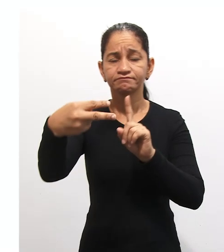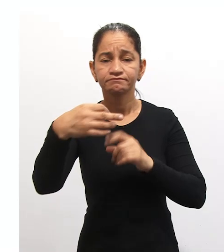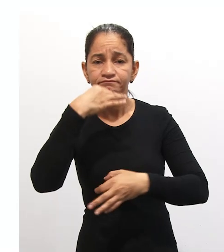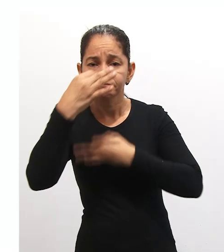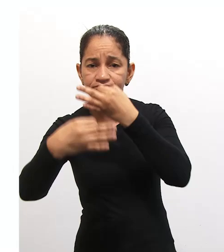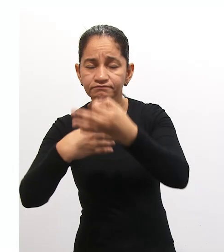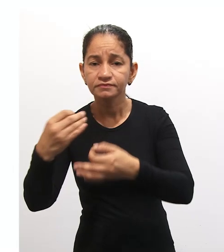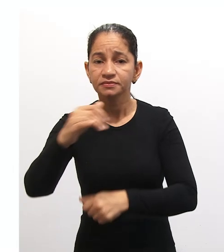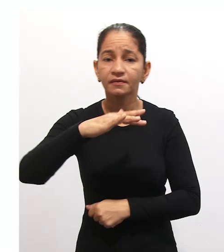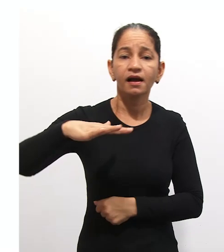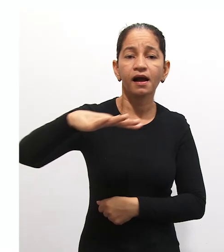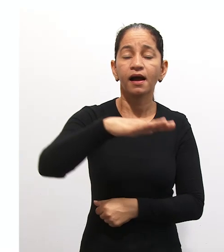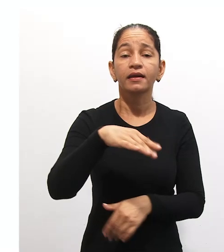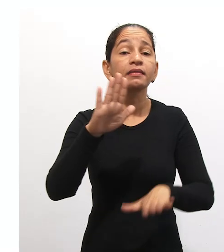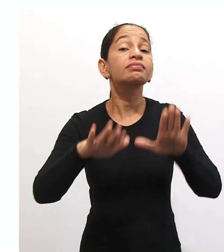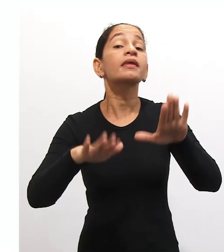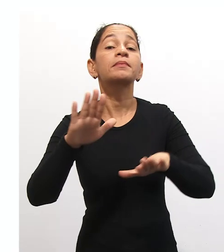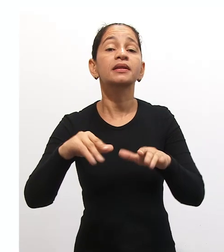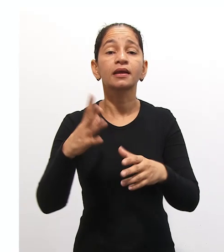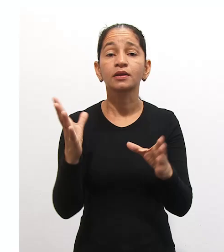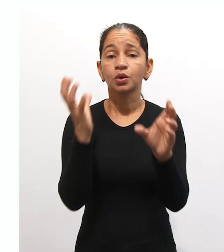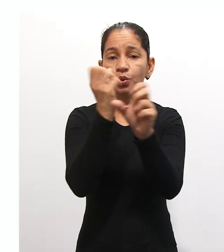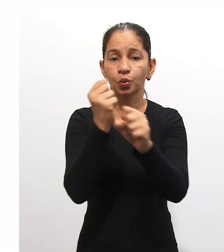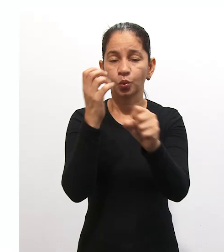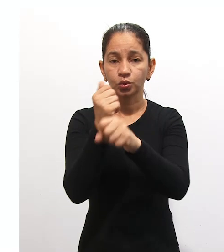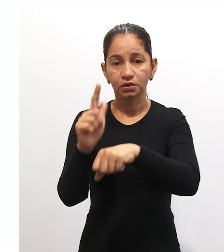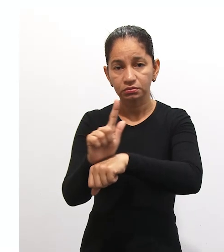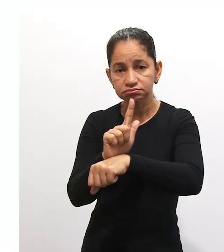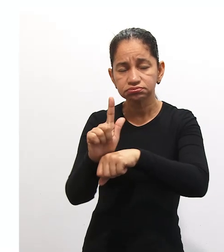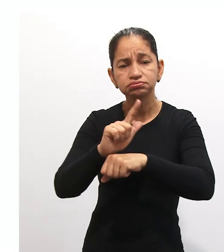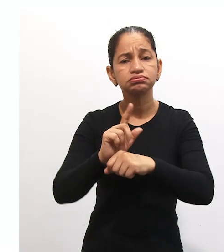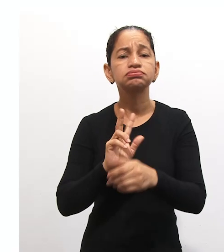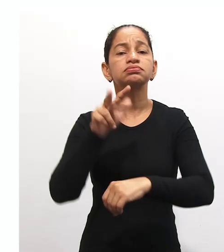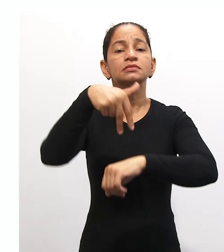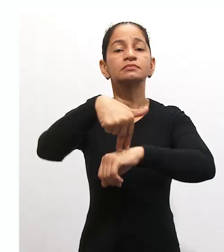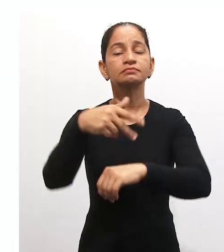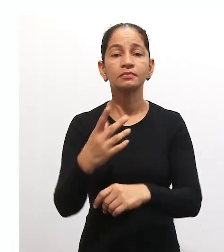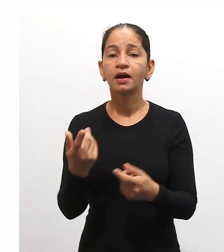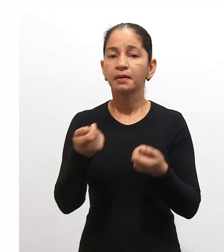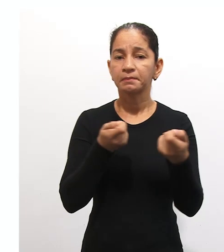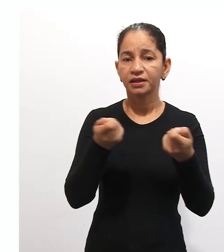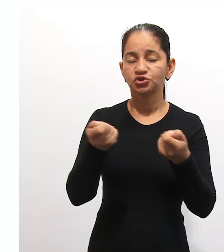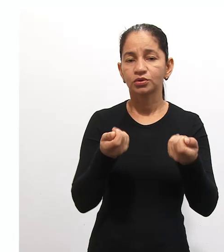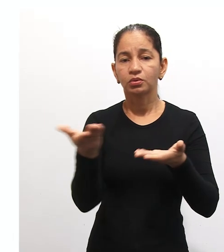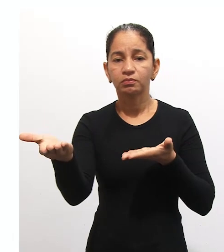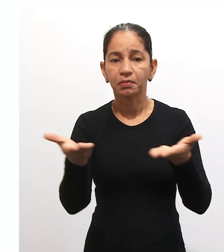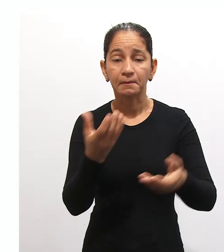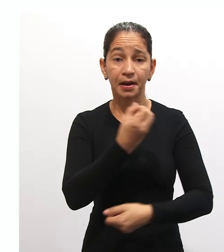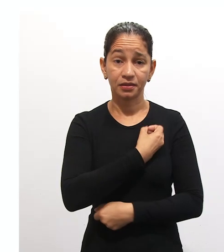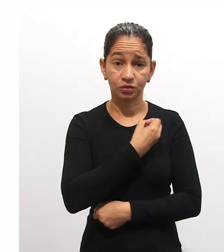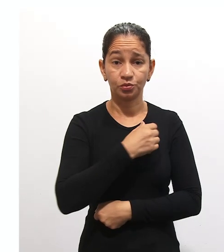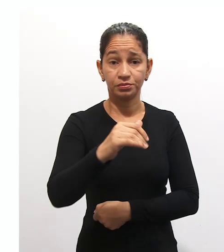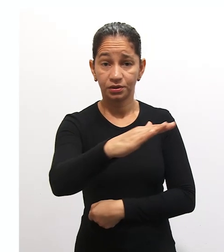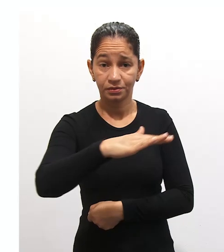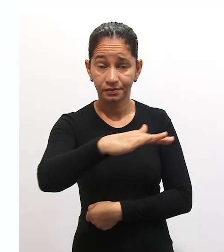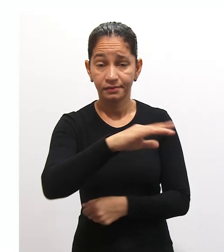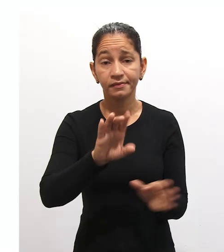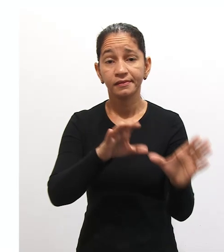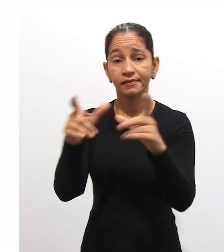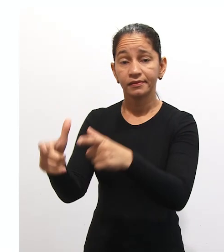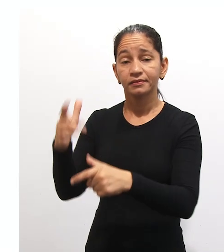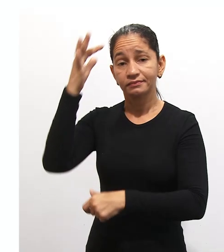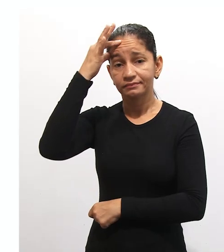o desempenho das áreas. E o contador gerencial atua como mediador entre números